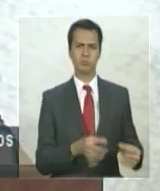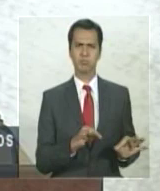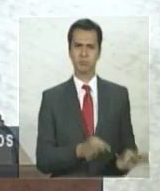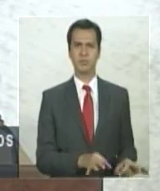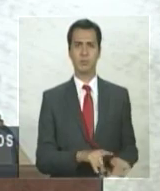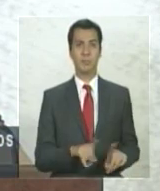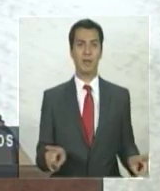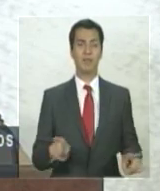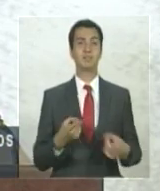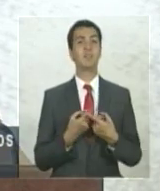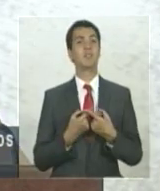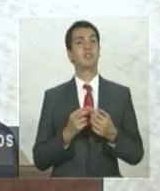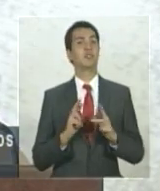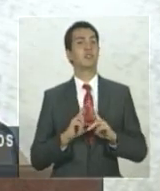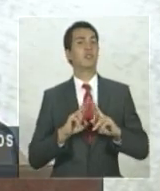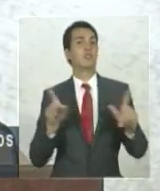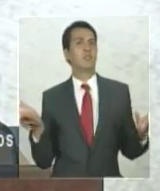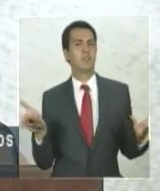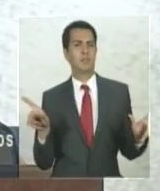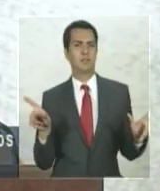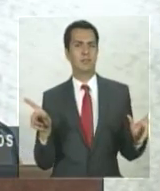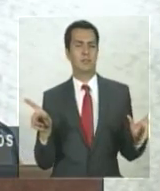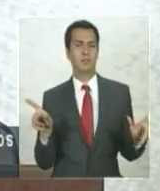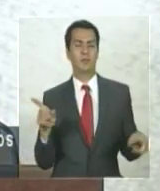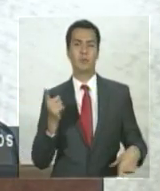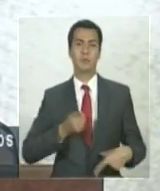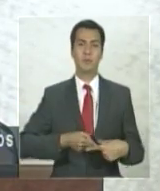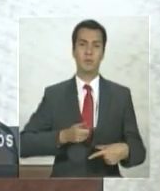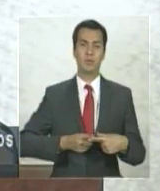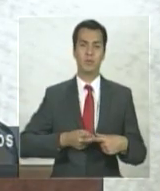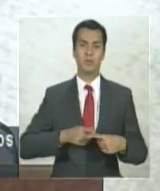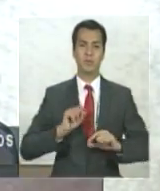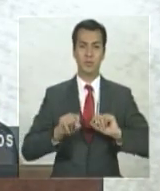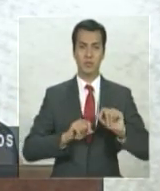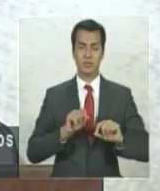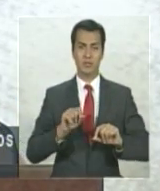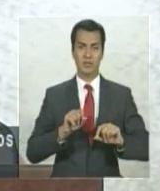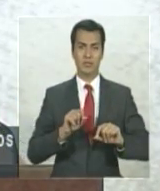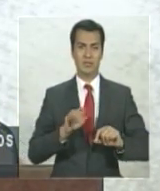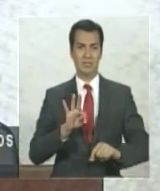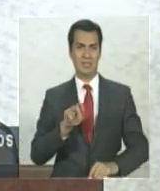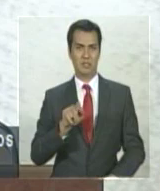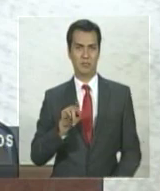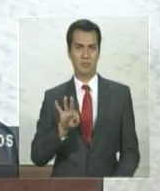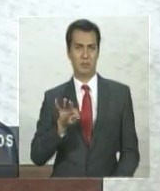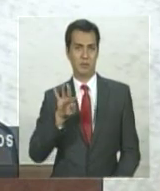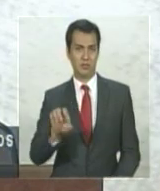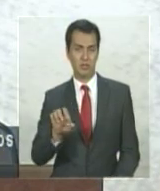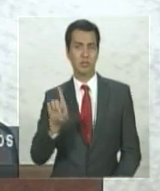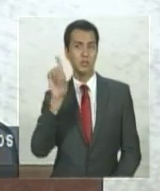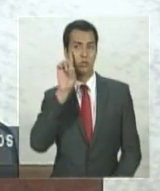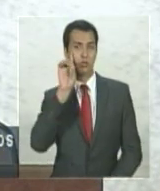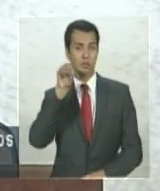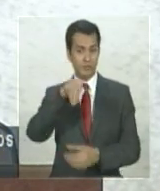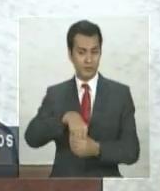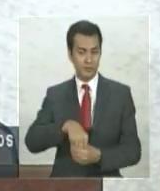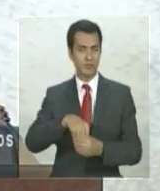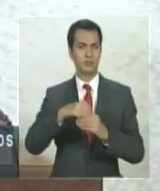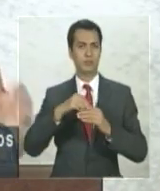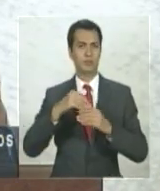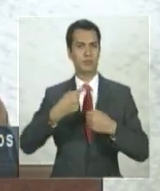em outras circunstâncias que não há o transporte diário nas grandes cidades